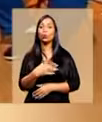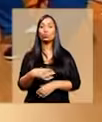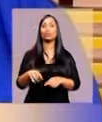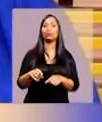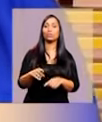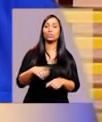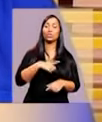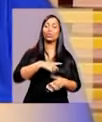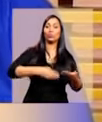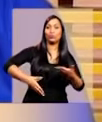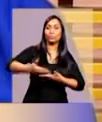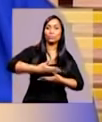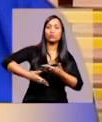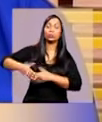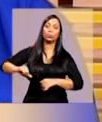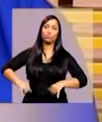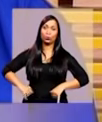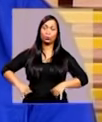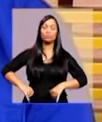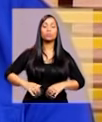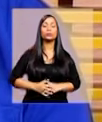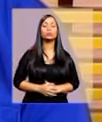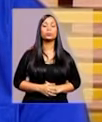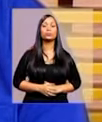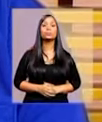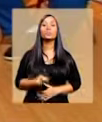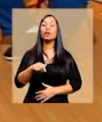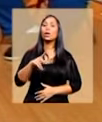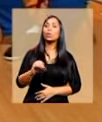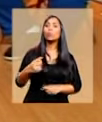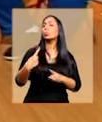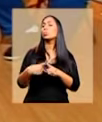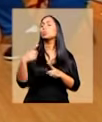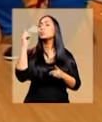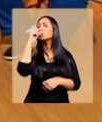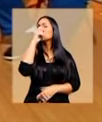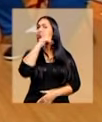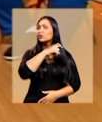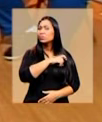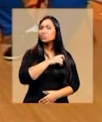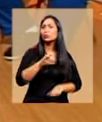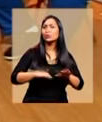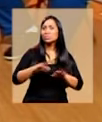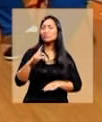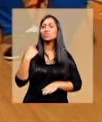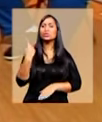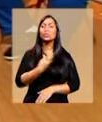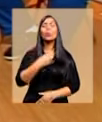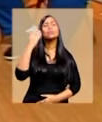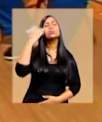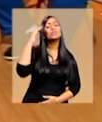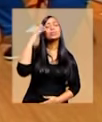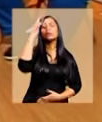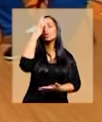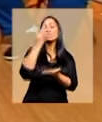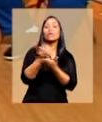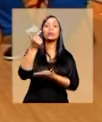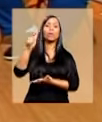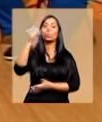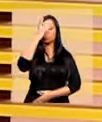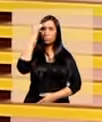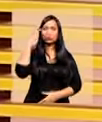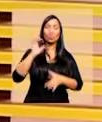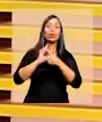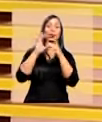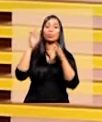renascimento, que seja um novo ciclo de sofrimento. Né? Ô, Érico, por que é tão difícil, às vezes, a gente compreender a fé do